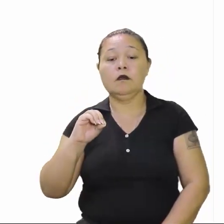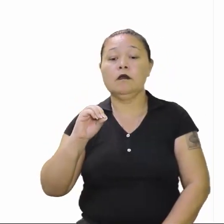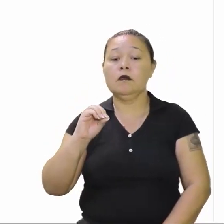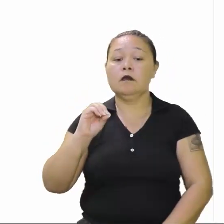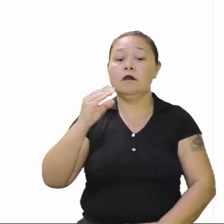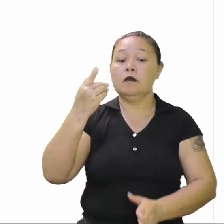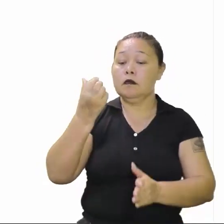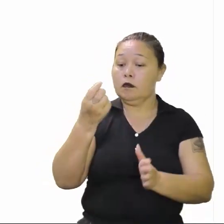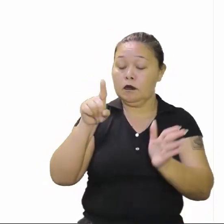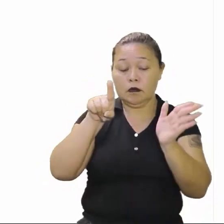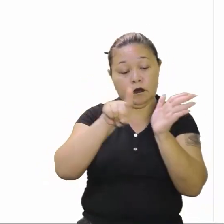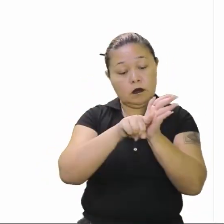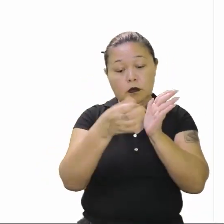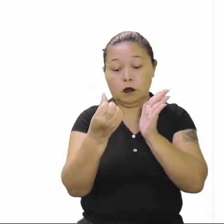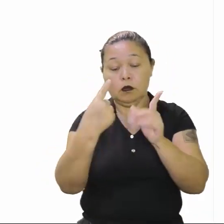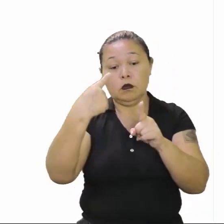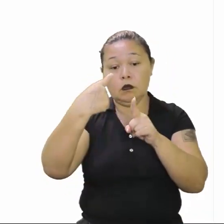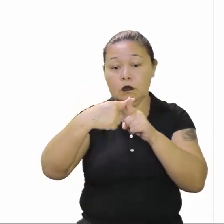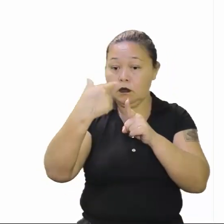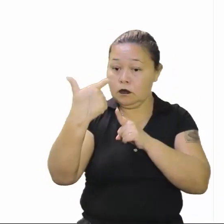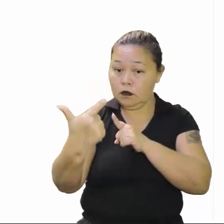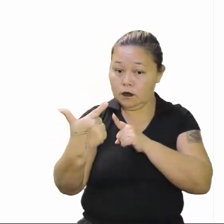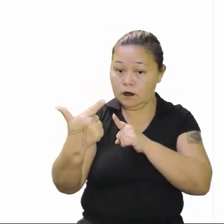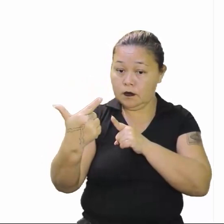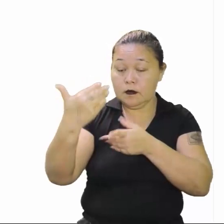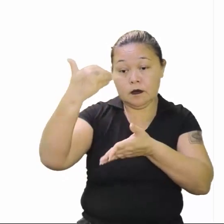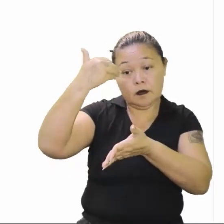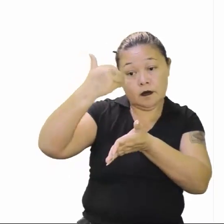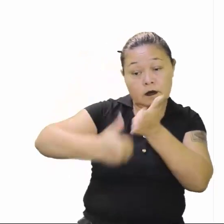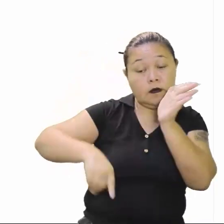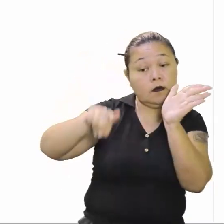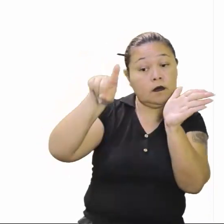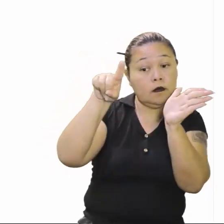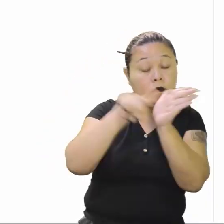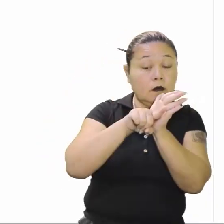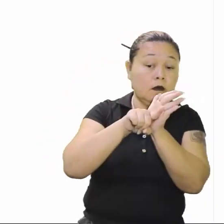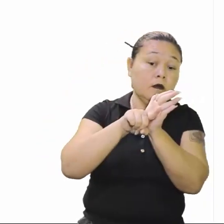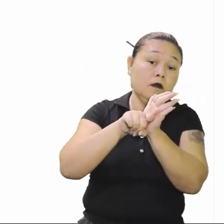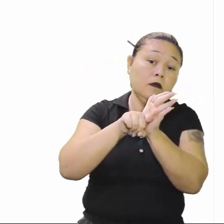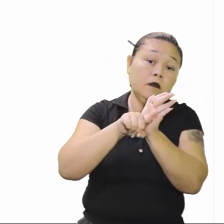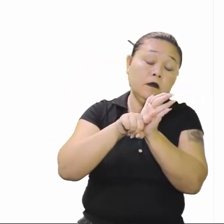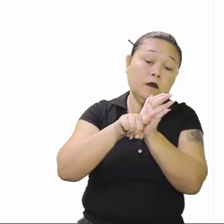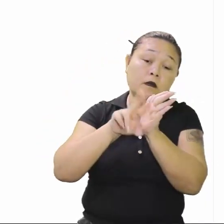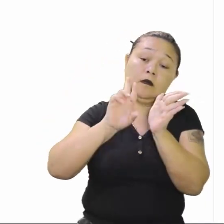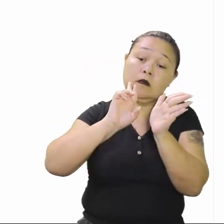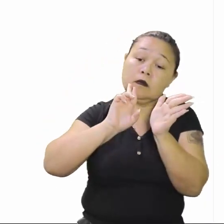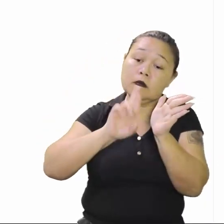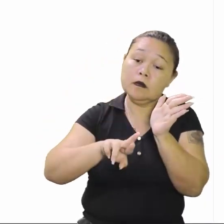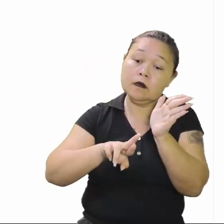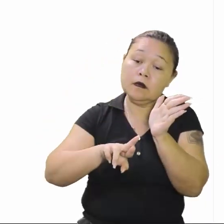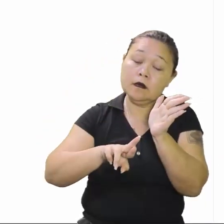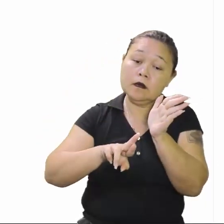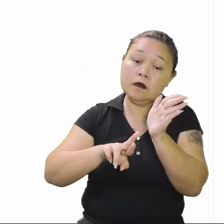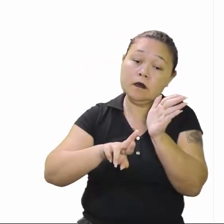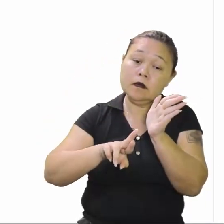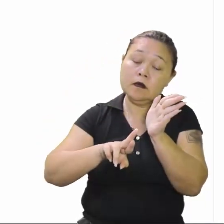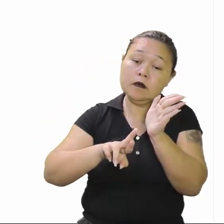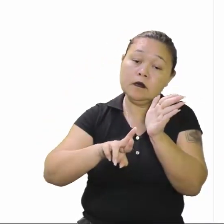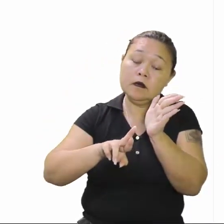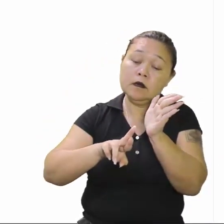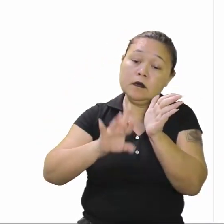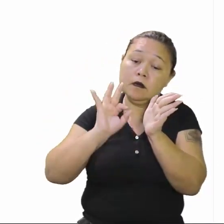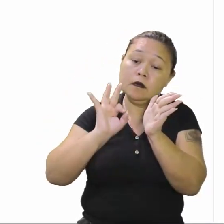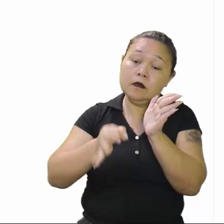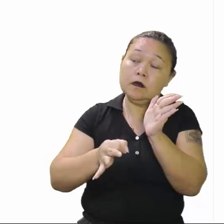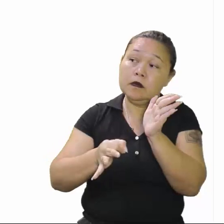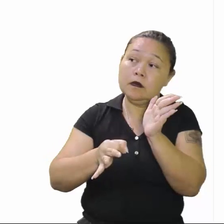menos 6 mais 2. E teremos como resposta